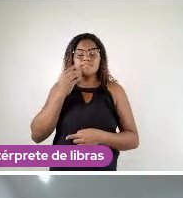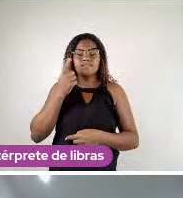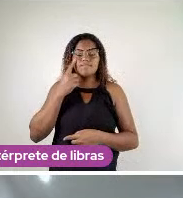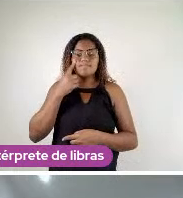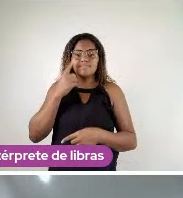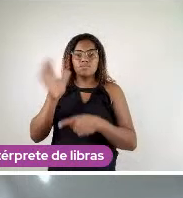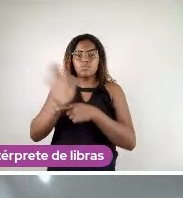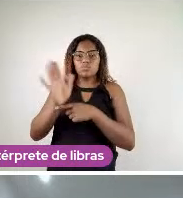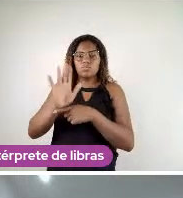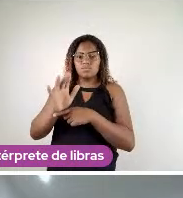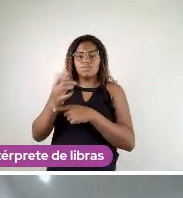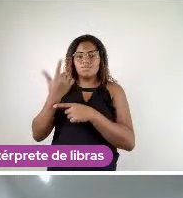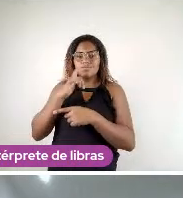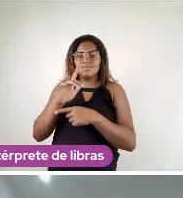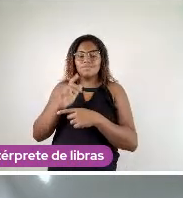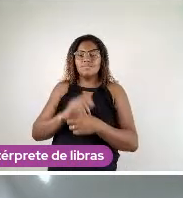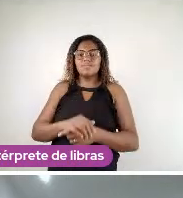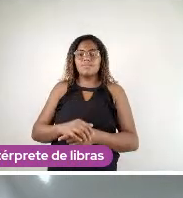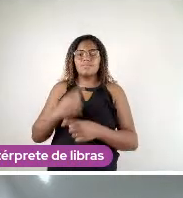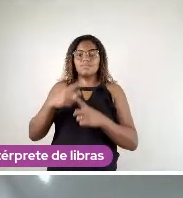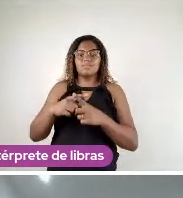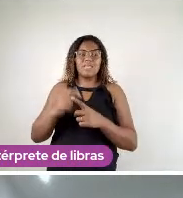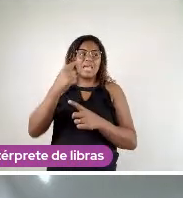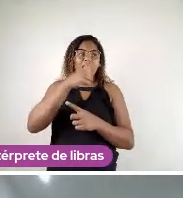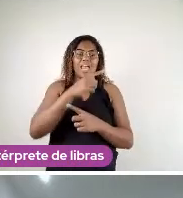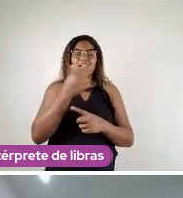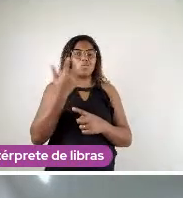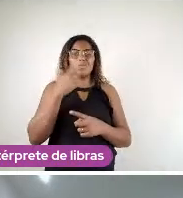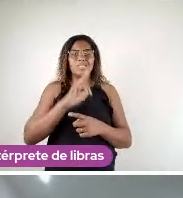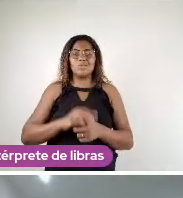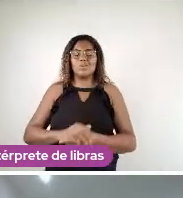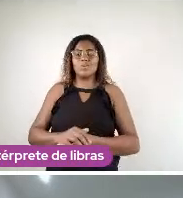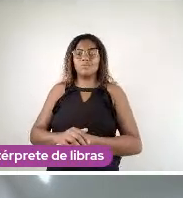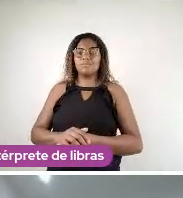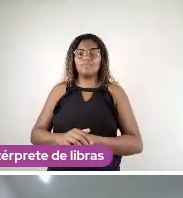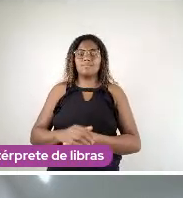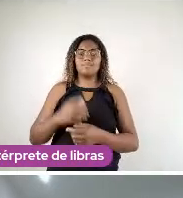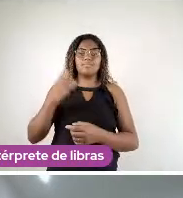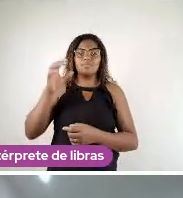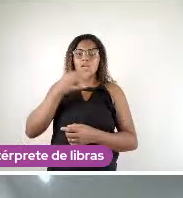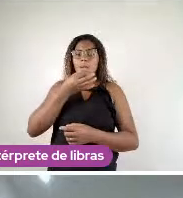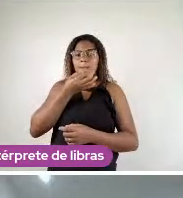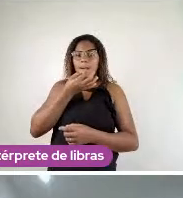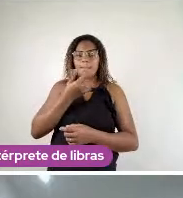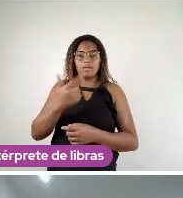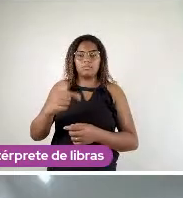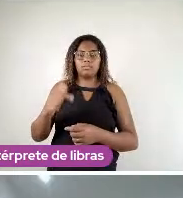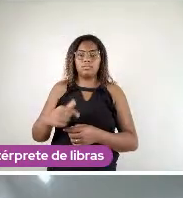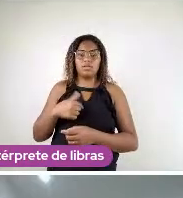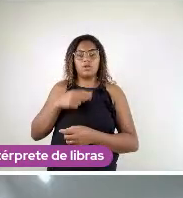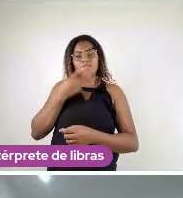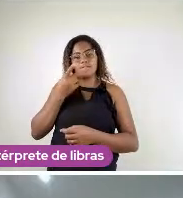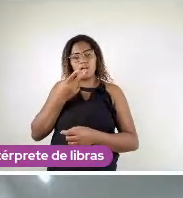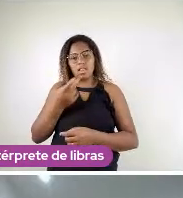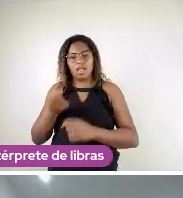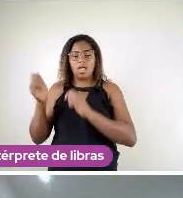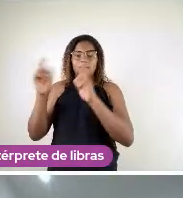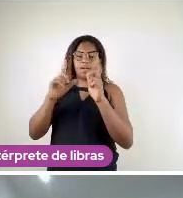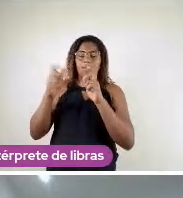Luana, porque lá ele nunca funciona. Eu acho que aqui, ele não tem áudio, tá? Eu vou falando conforme ele vai